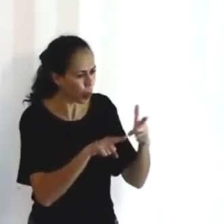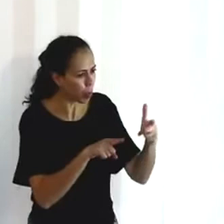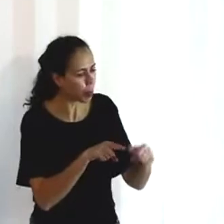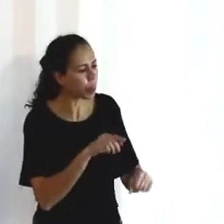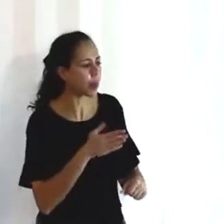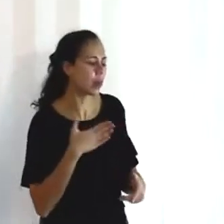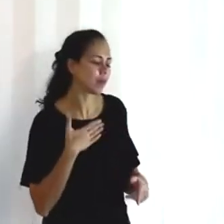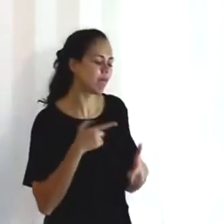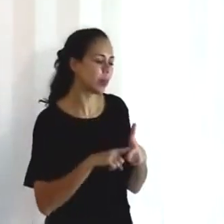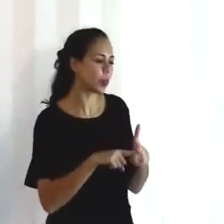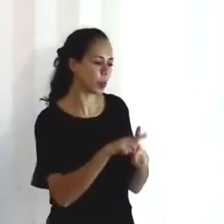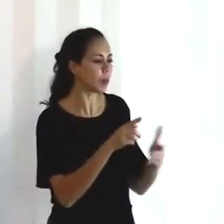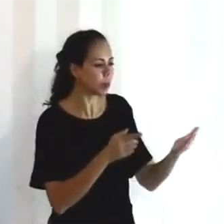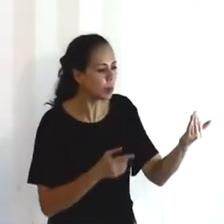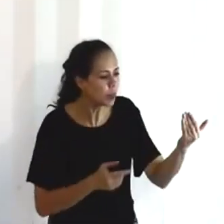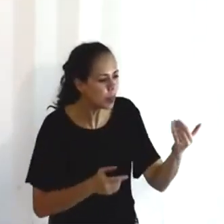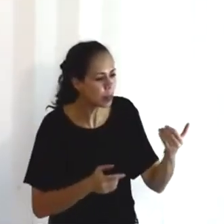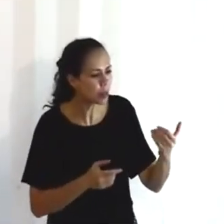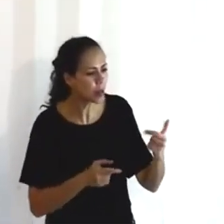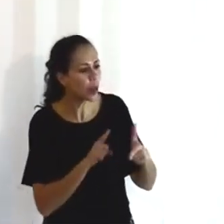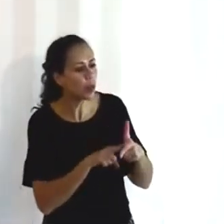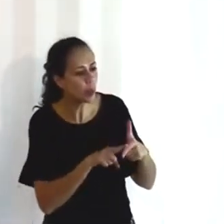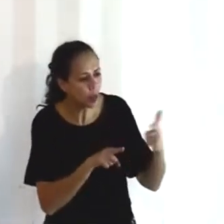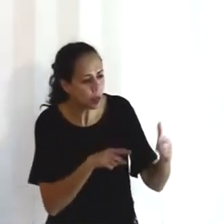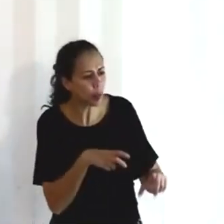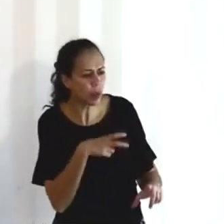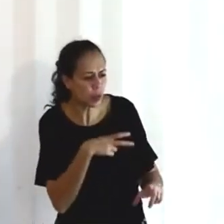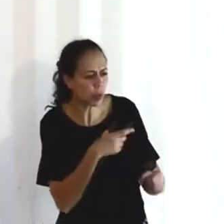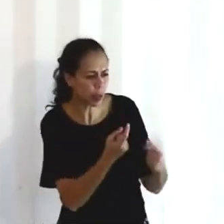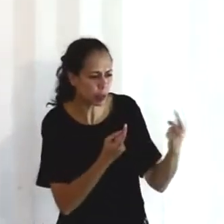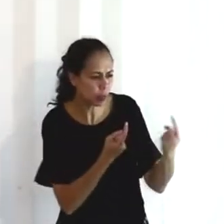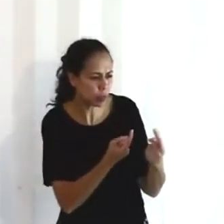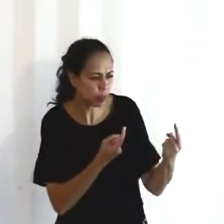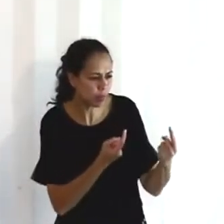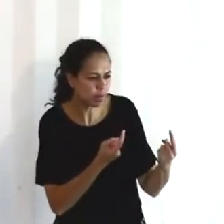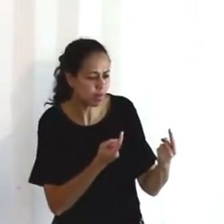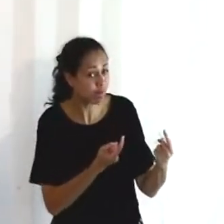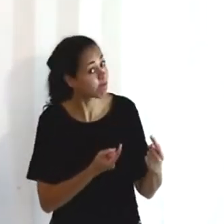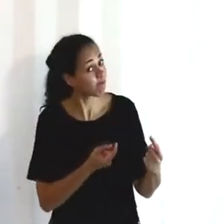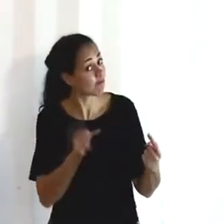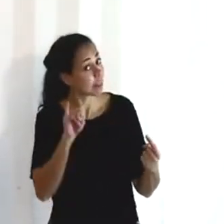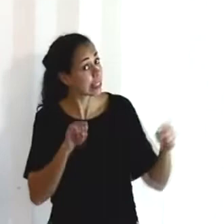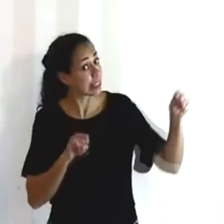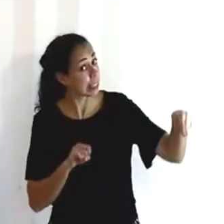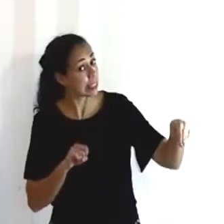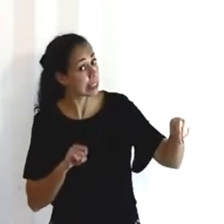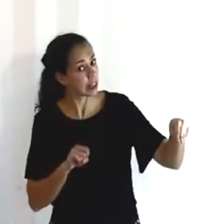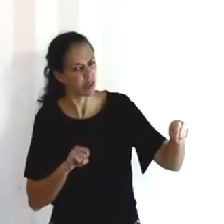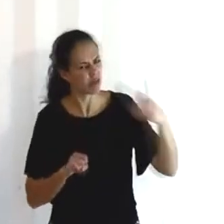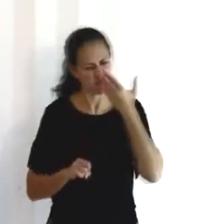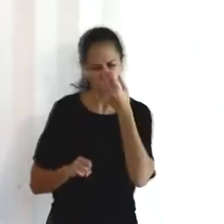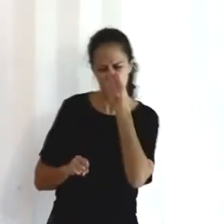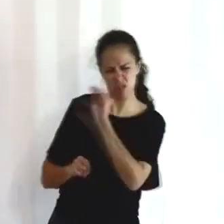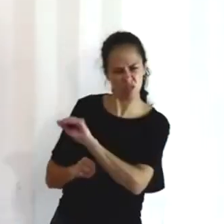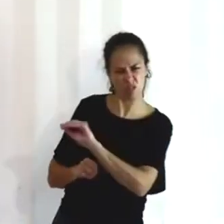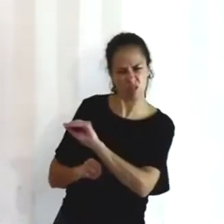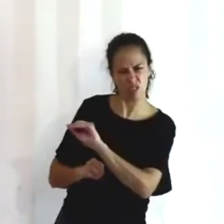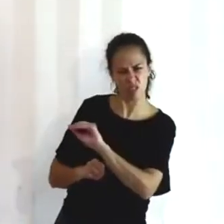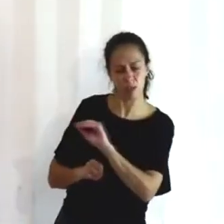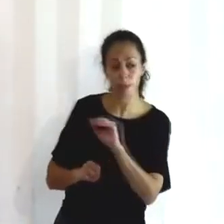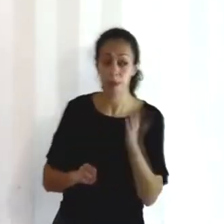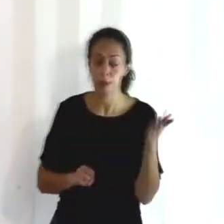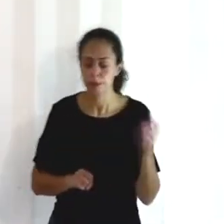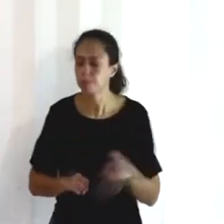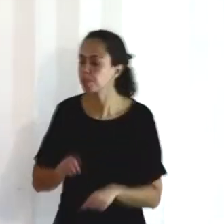talvez a igreja possa fazer alguma coisa por ele. Mas se nem a igreja ele vai ouvir, então considera-o como